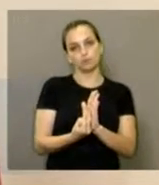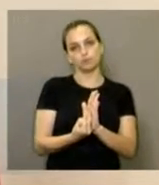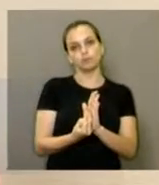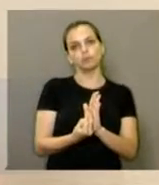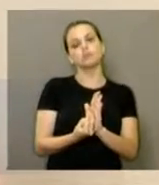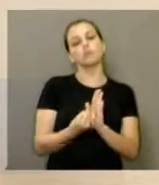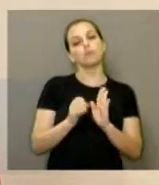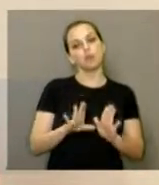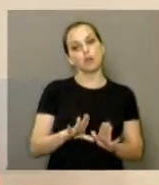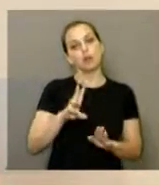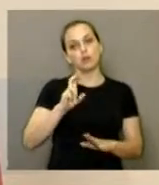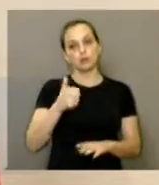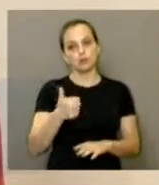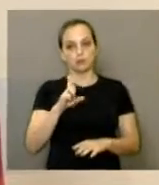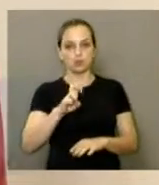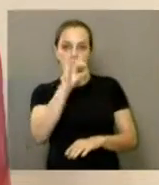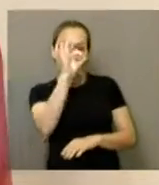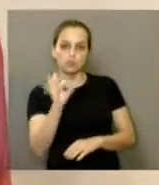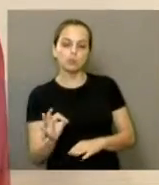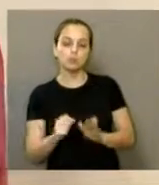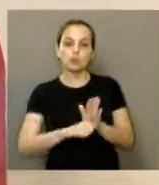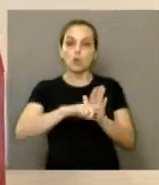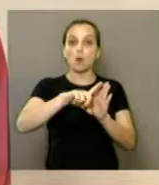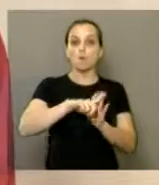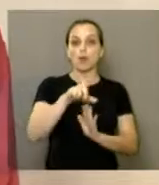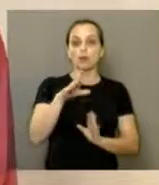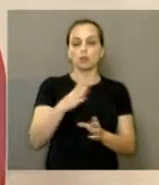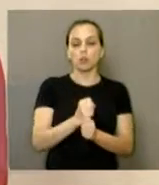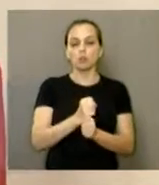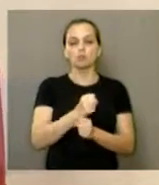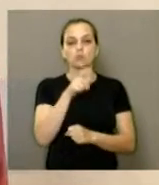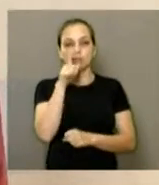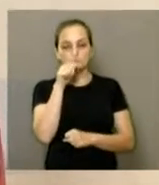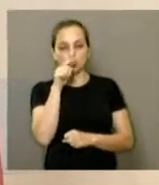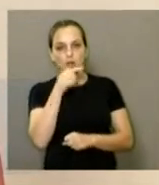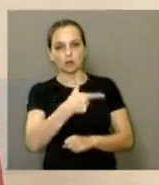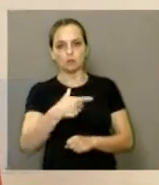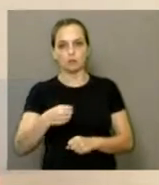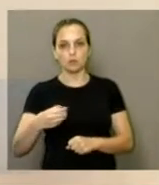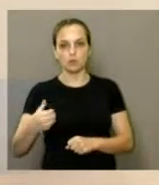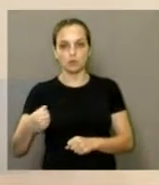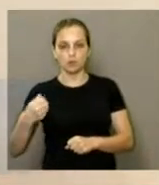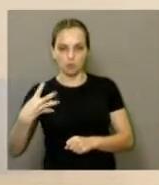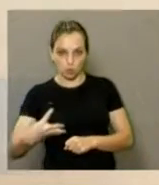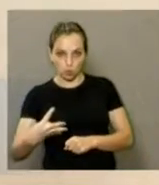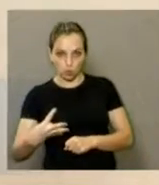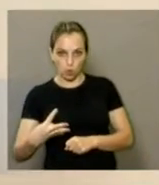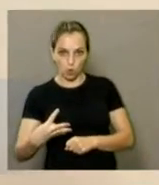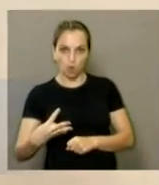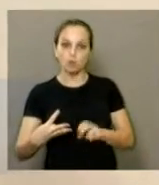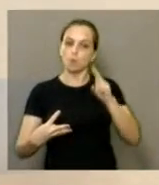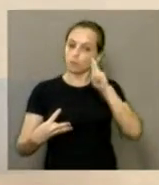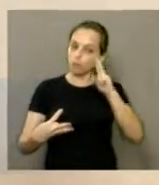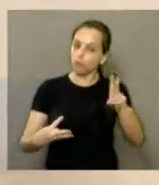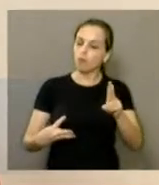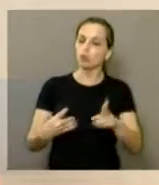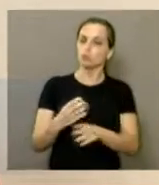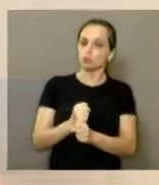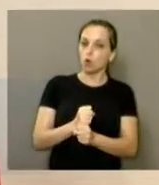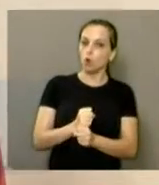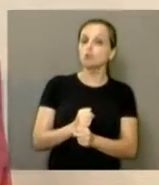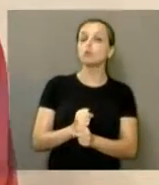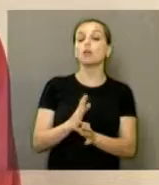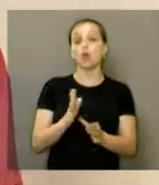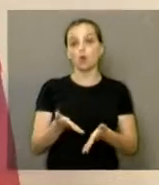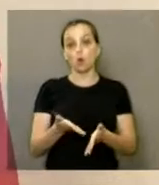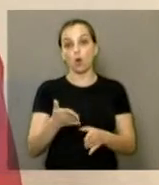seja, 15% de aumento na água em 2014, pode pegar as contas aí, e mais